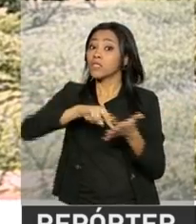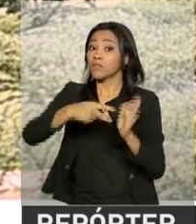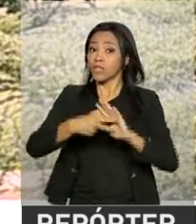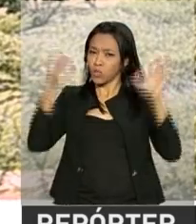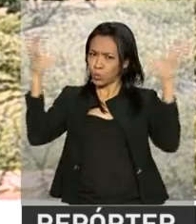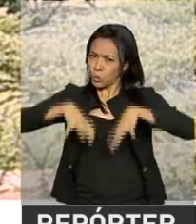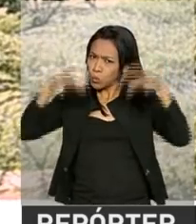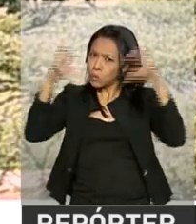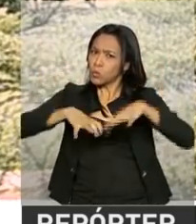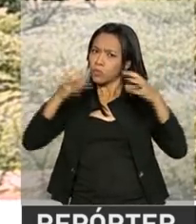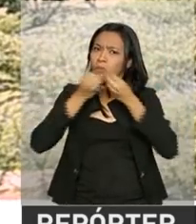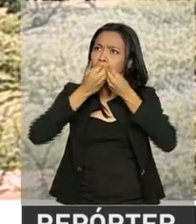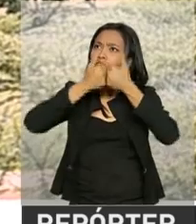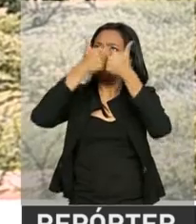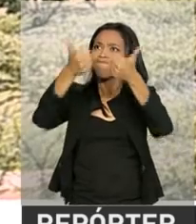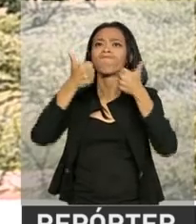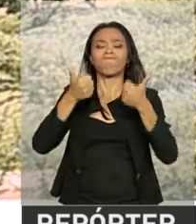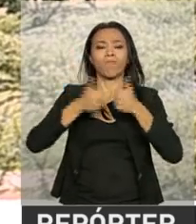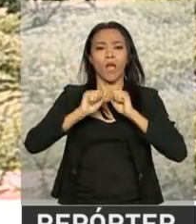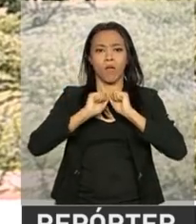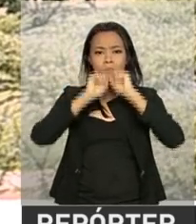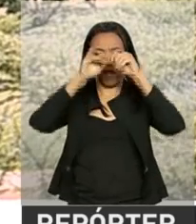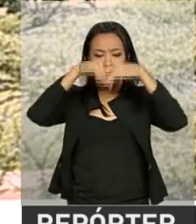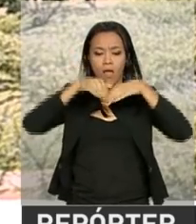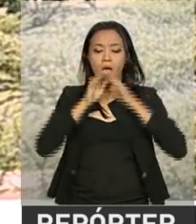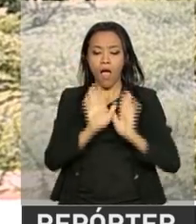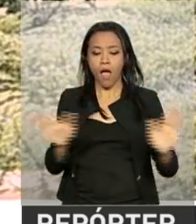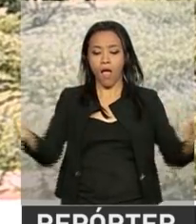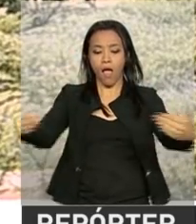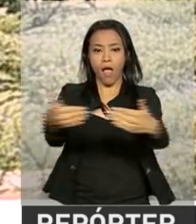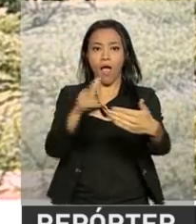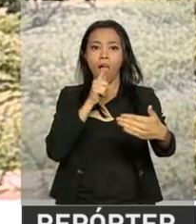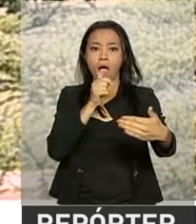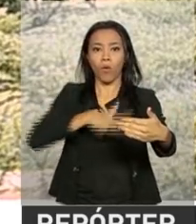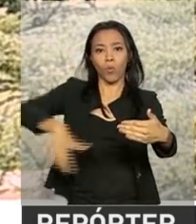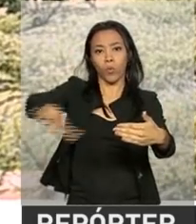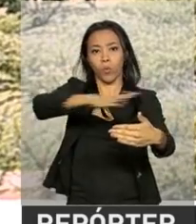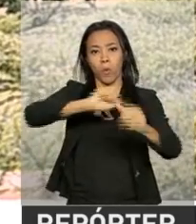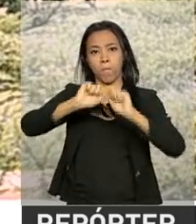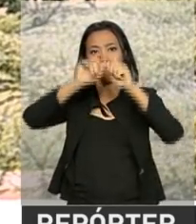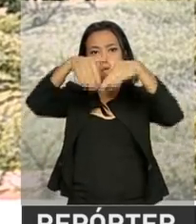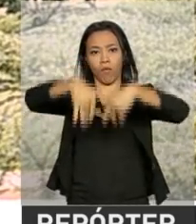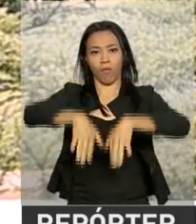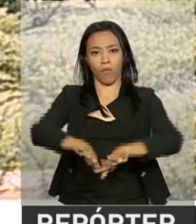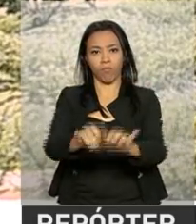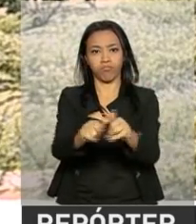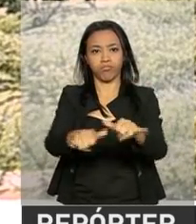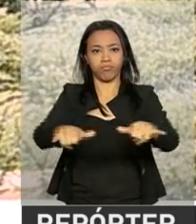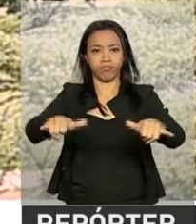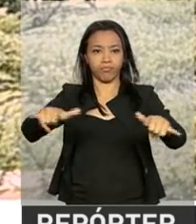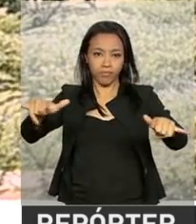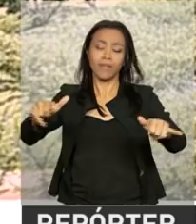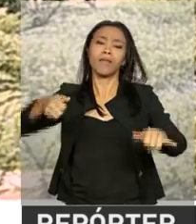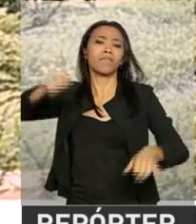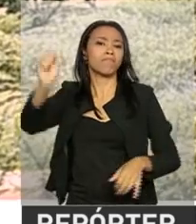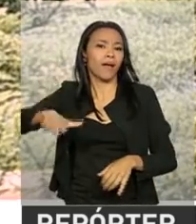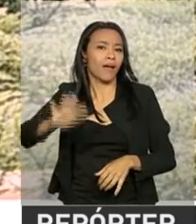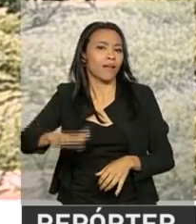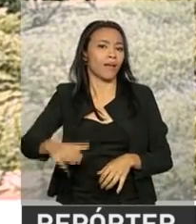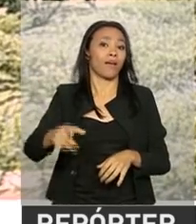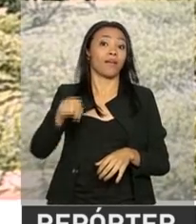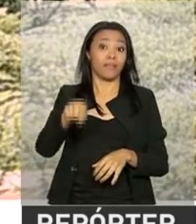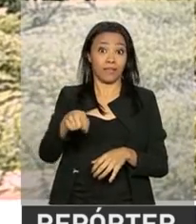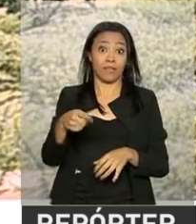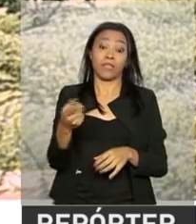suficiente para manter abastecidos os principais reservatórios de água do país e a energia hidrelétrica é mais barata que a energia